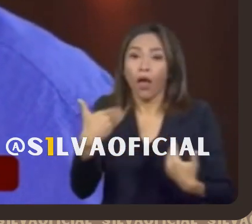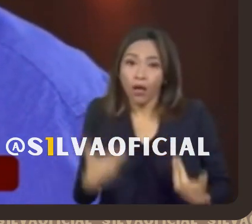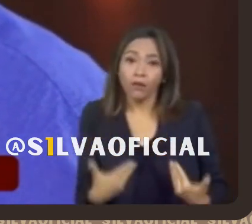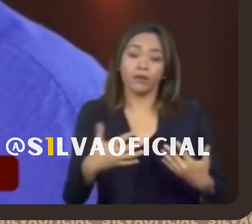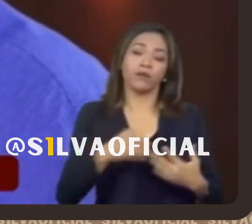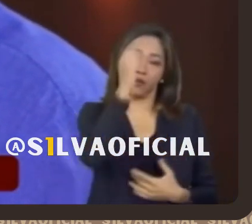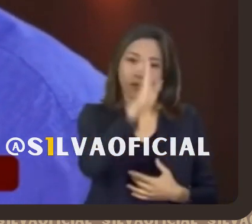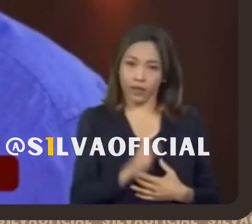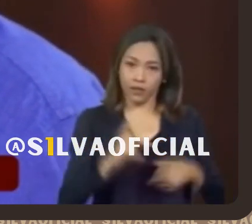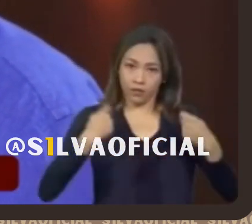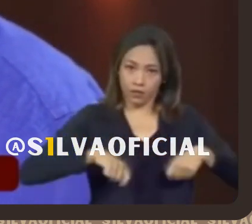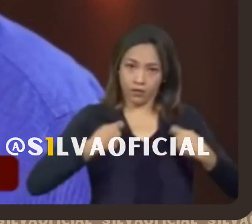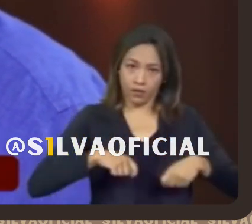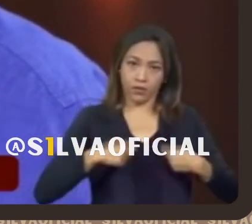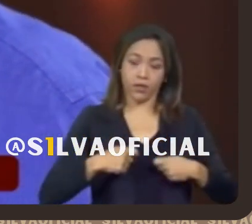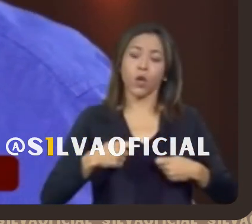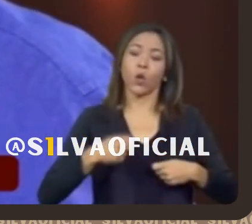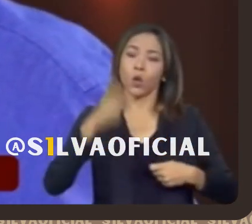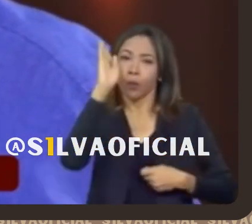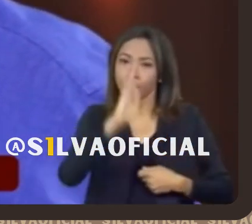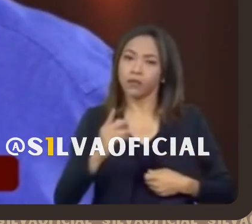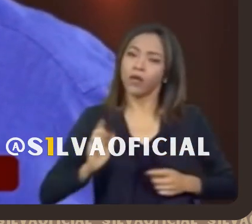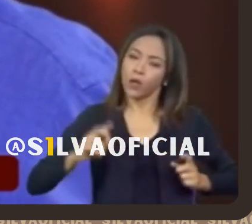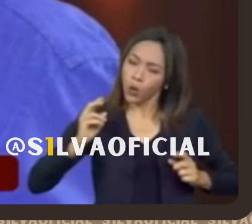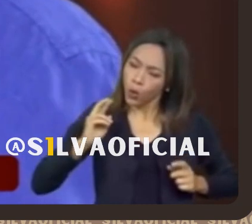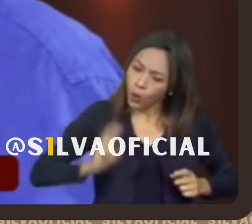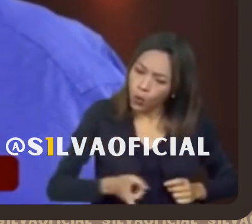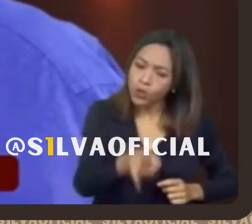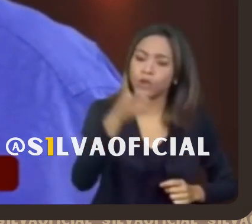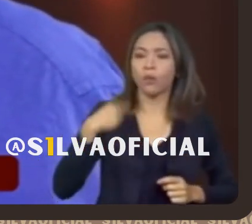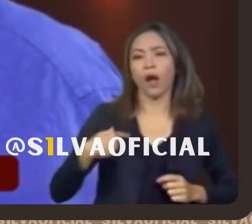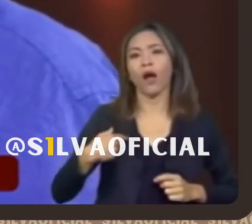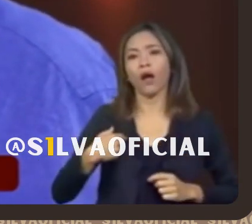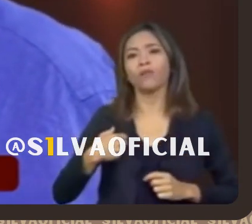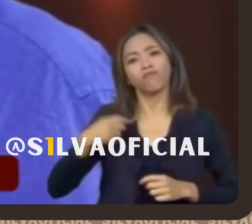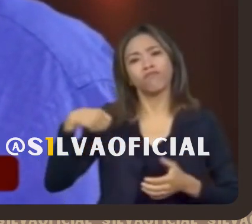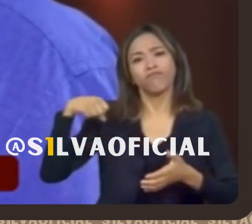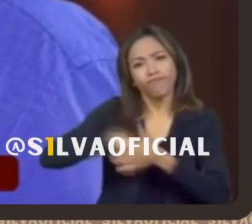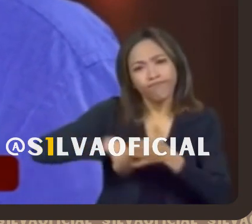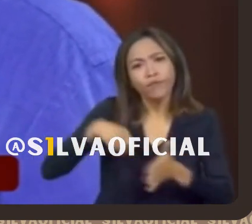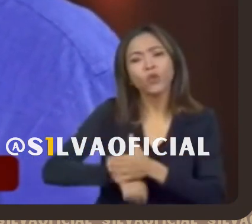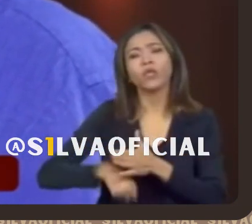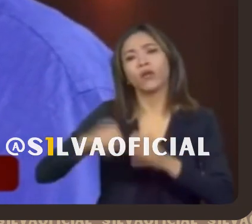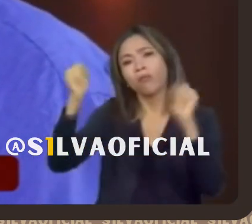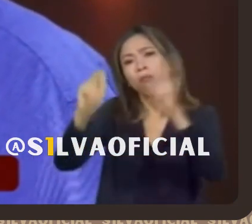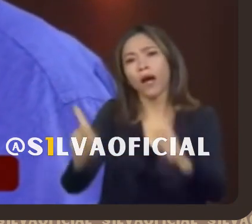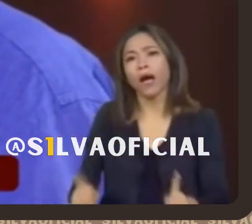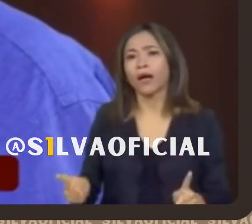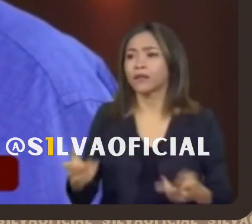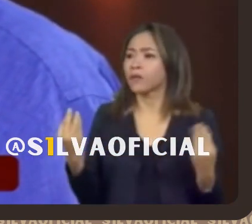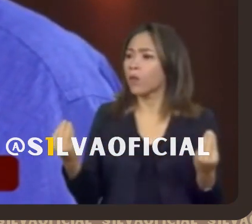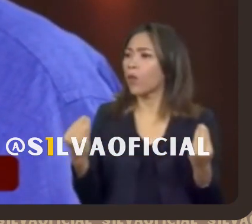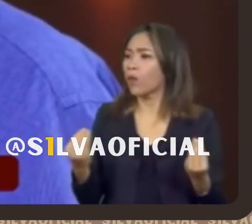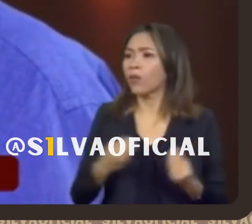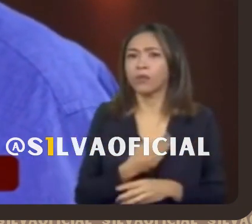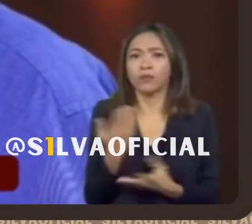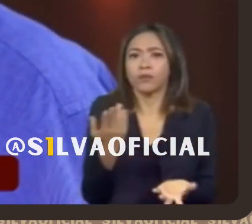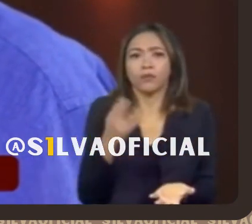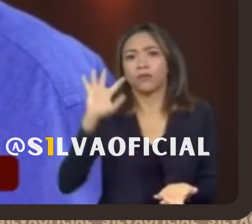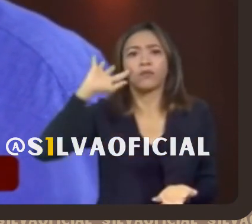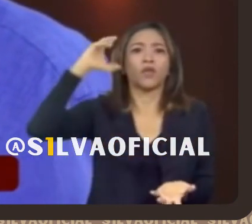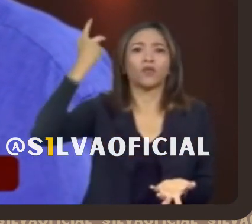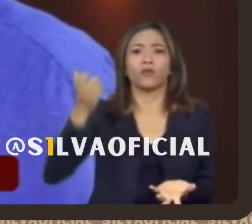vai continuar brigando pela paz não é possível é inadmissível que a gente não tenha uma solução para isso é